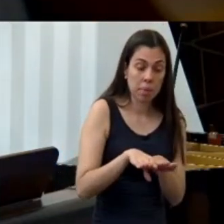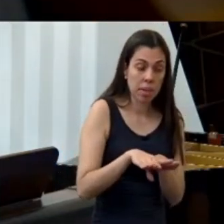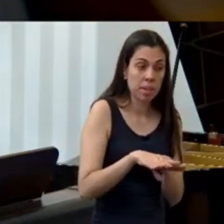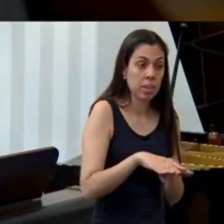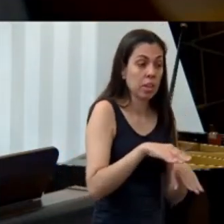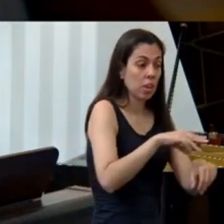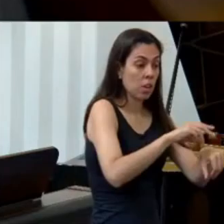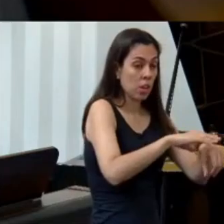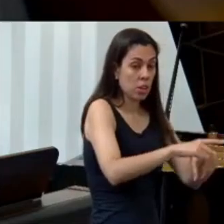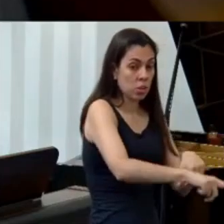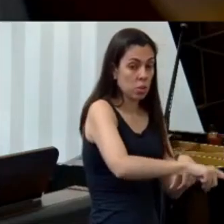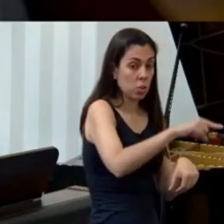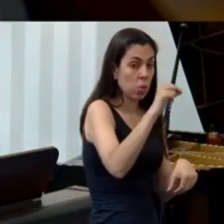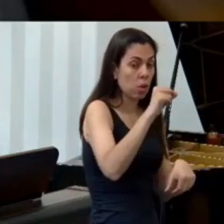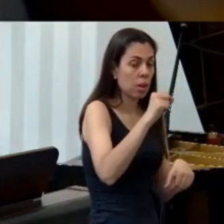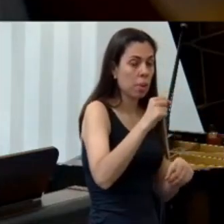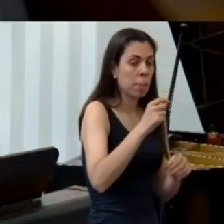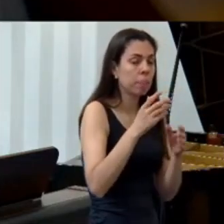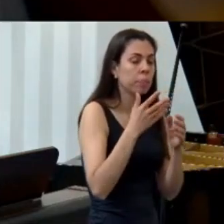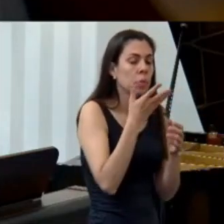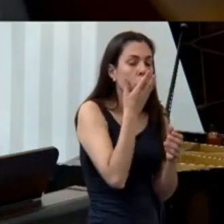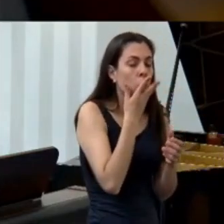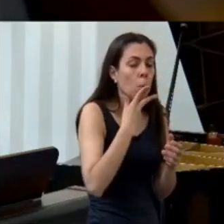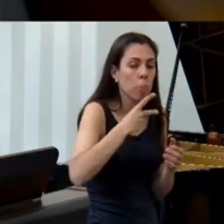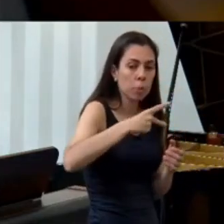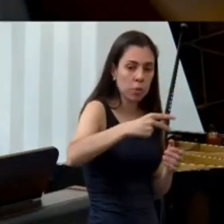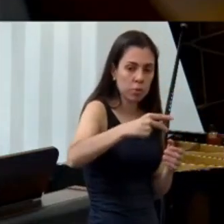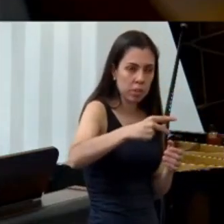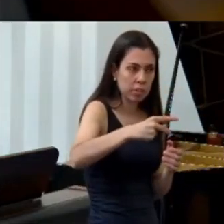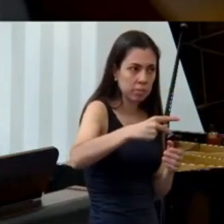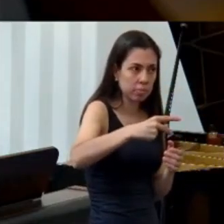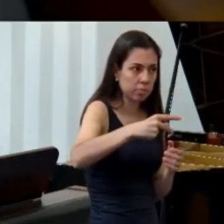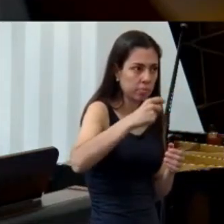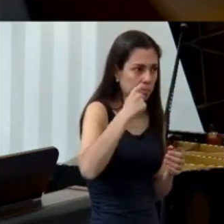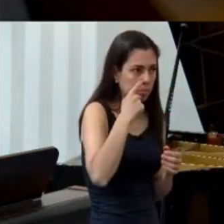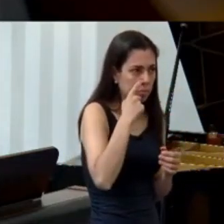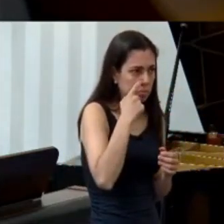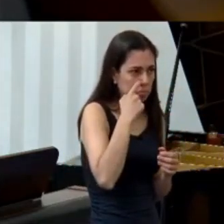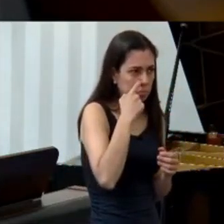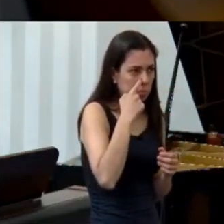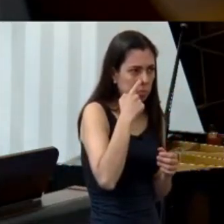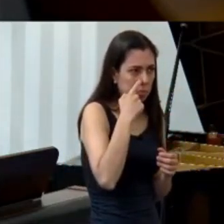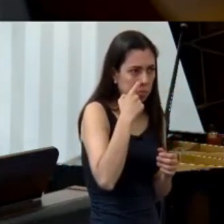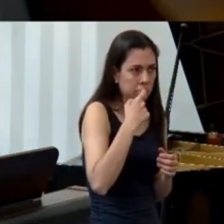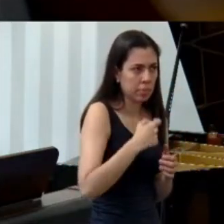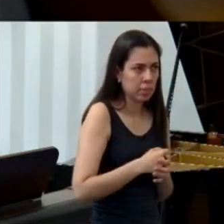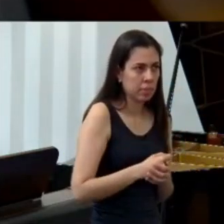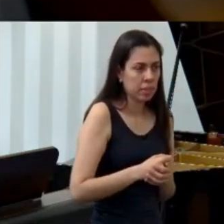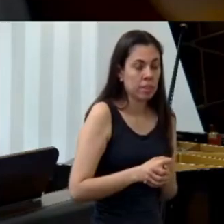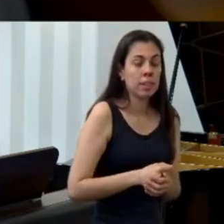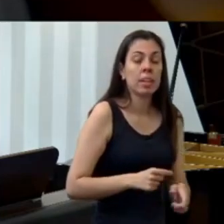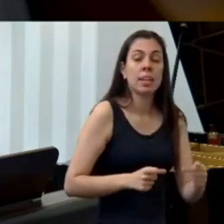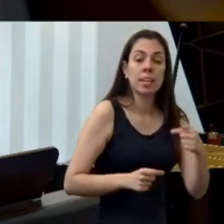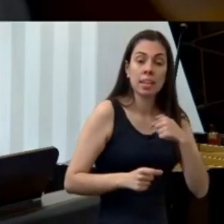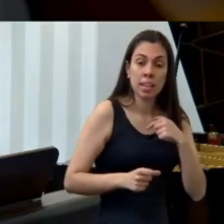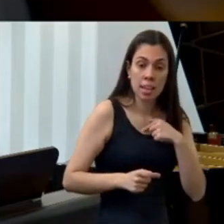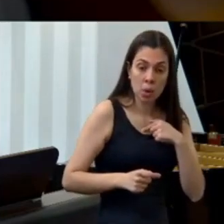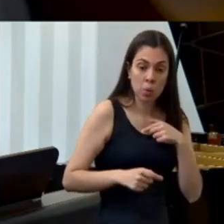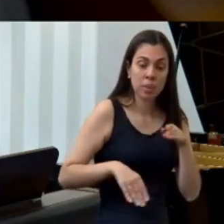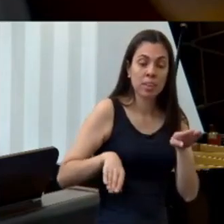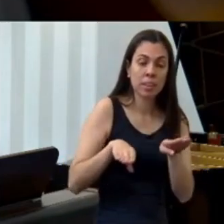espada de Azael, Jeú matará. Quem escapar à espada de Jeú, Eliseu matará. Também conservei em Israel